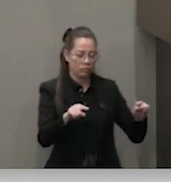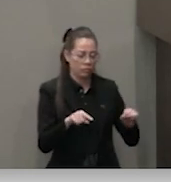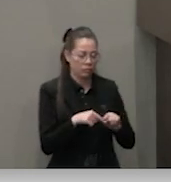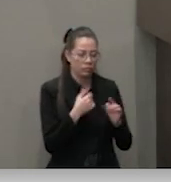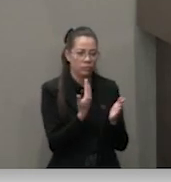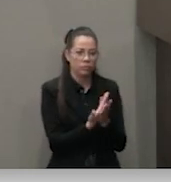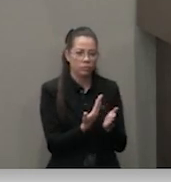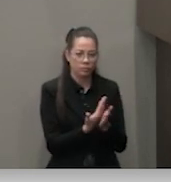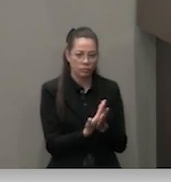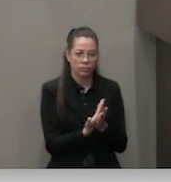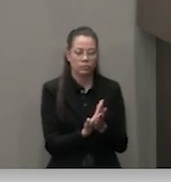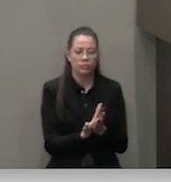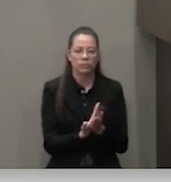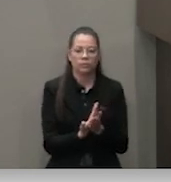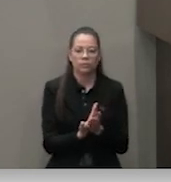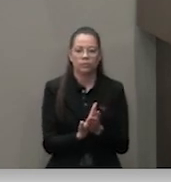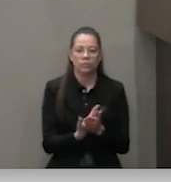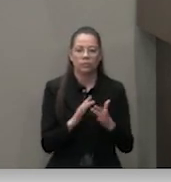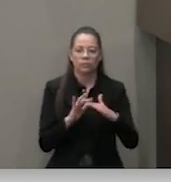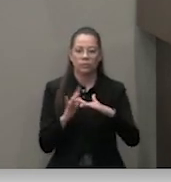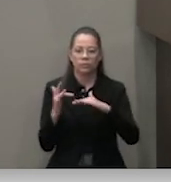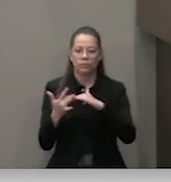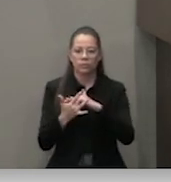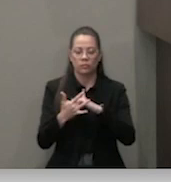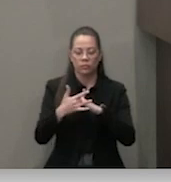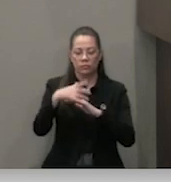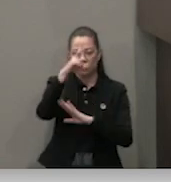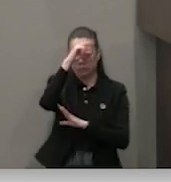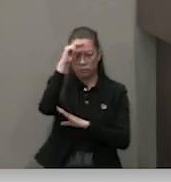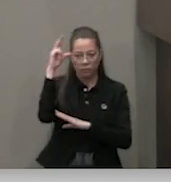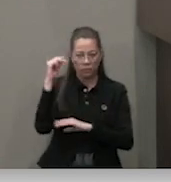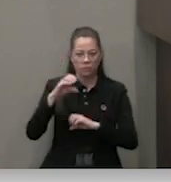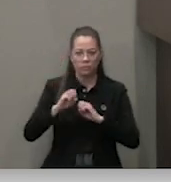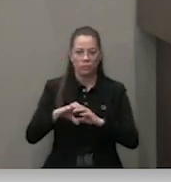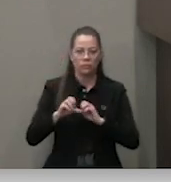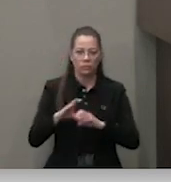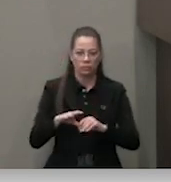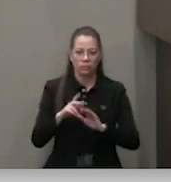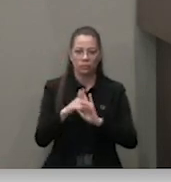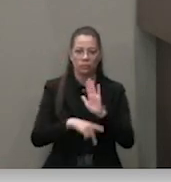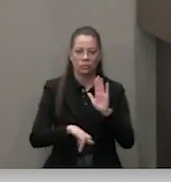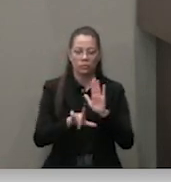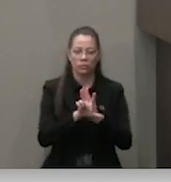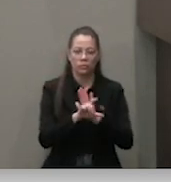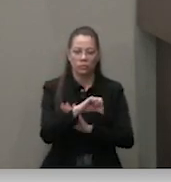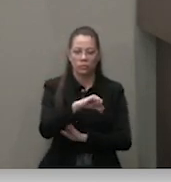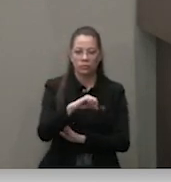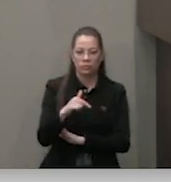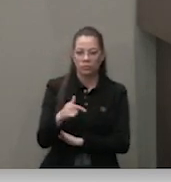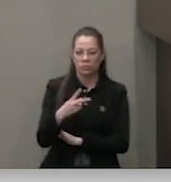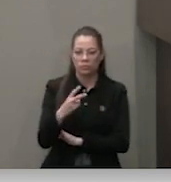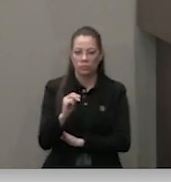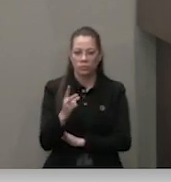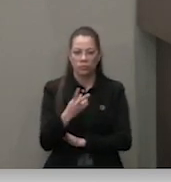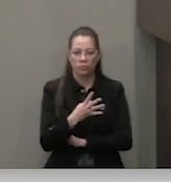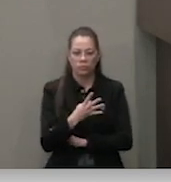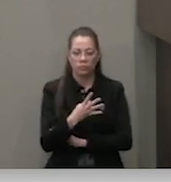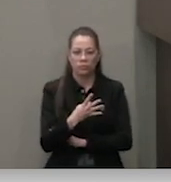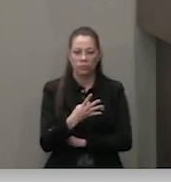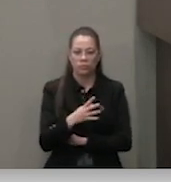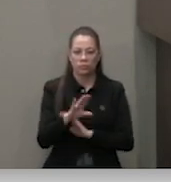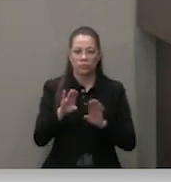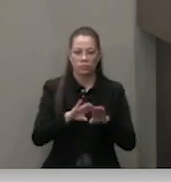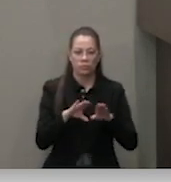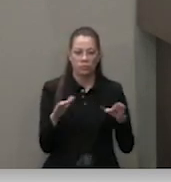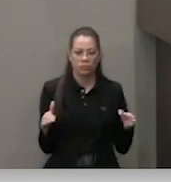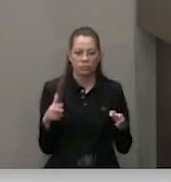Educacional nas salas de aula da rede Municipal de Ensino e o projeto de lei número 97224 do